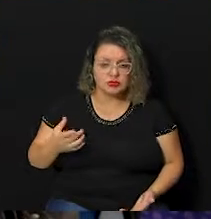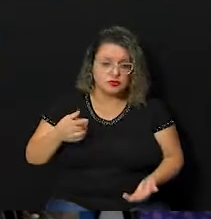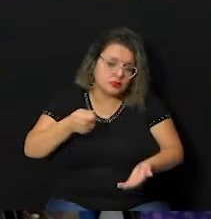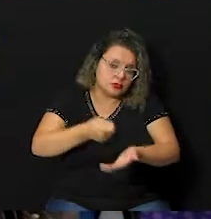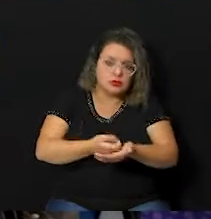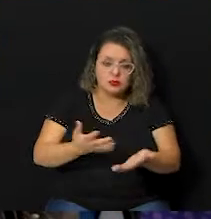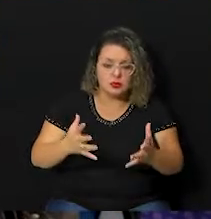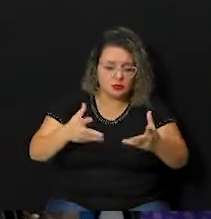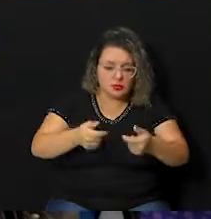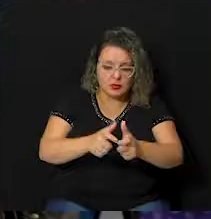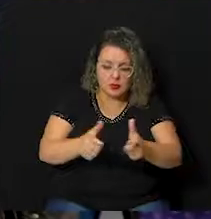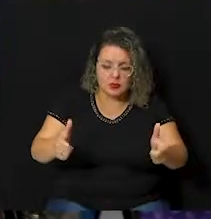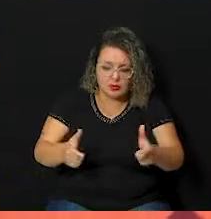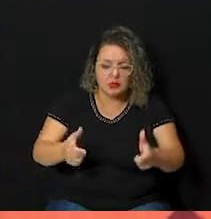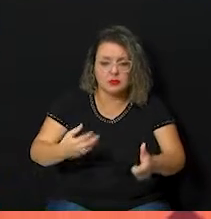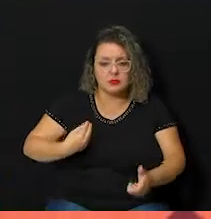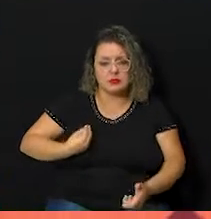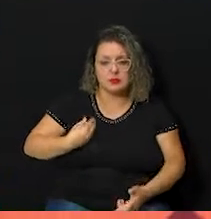se confirmou.